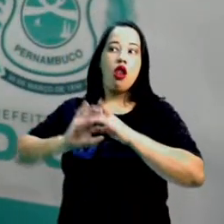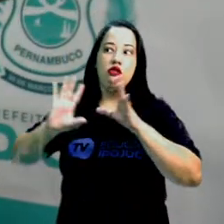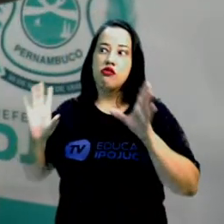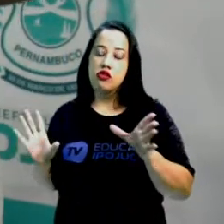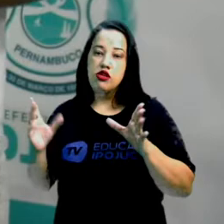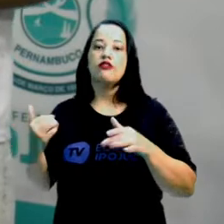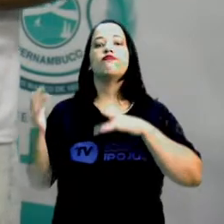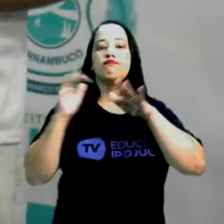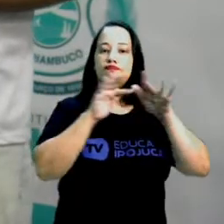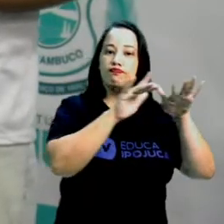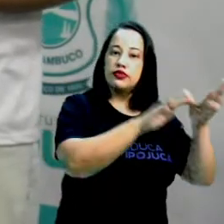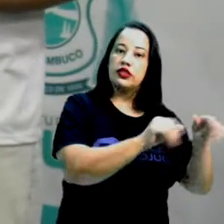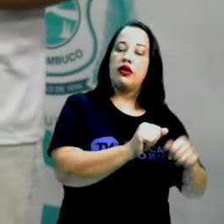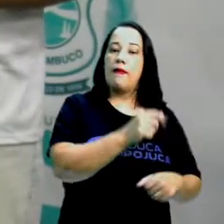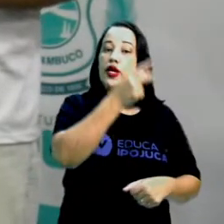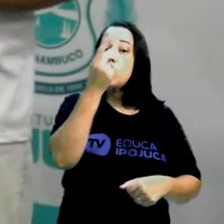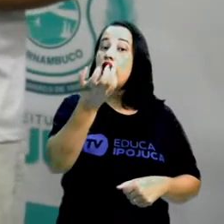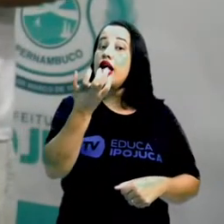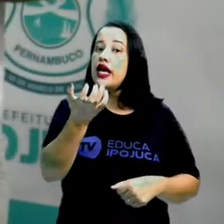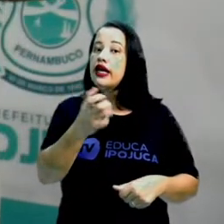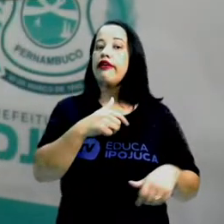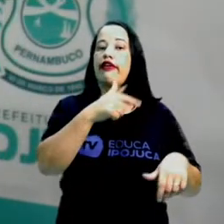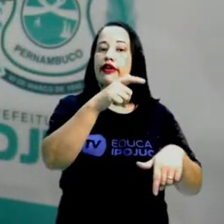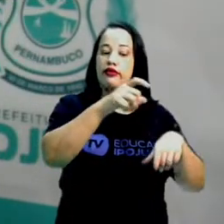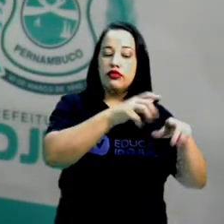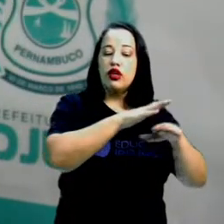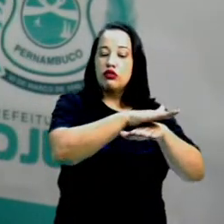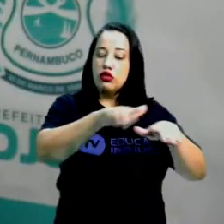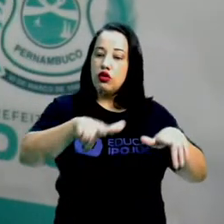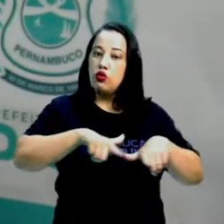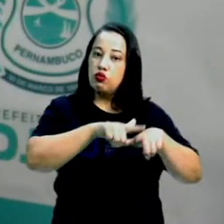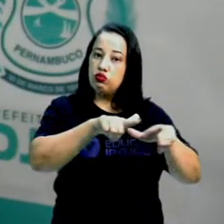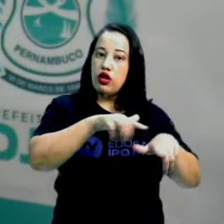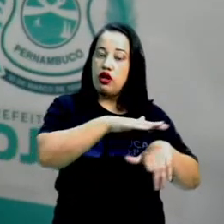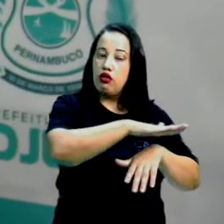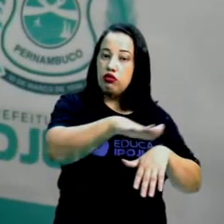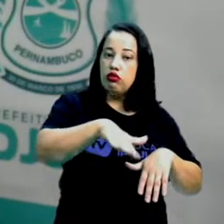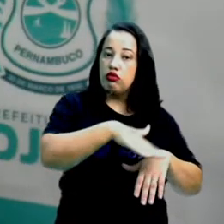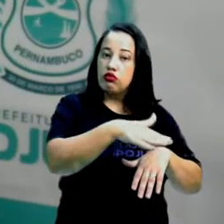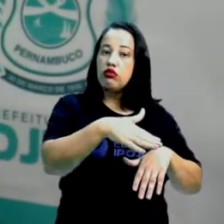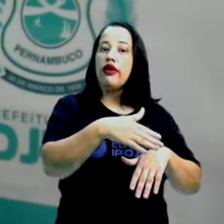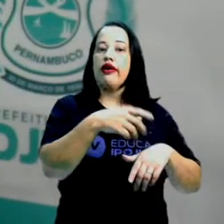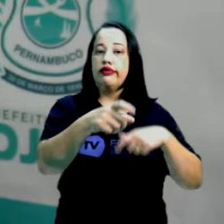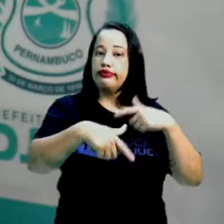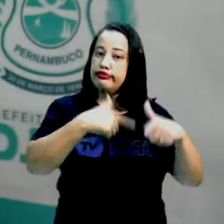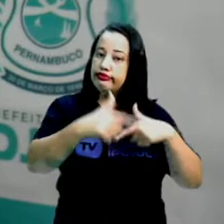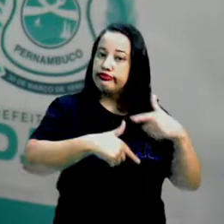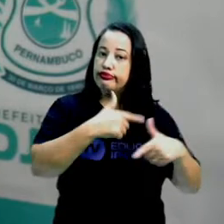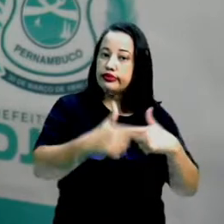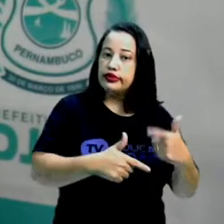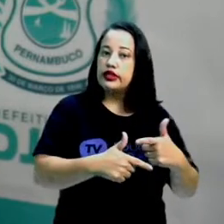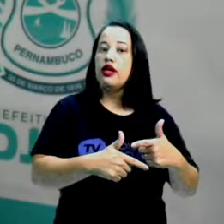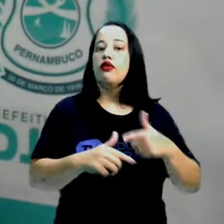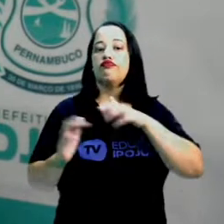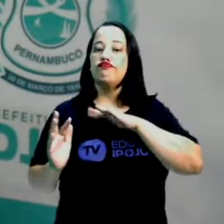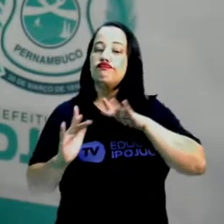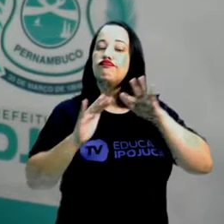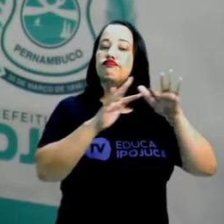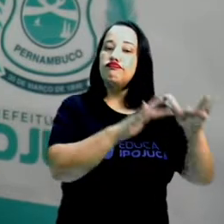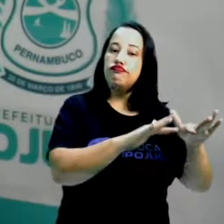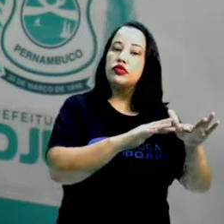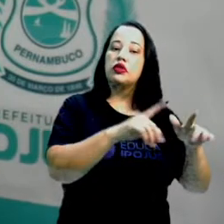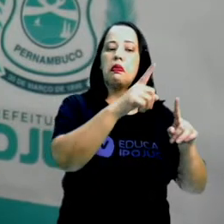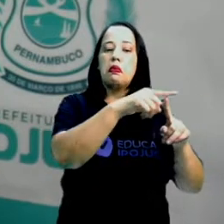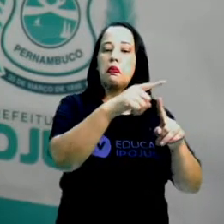que queriam terras para trabalhar, tá bom? Então tinha todo tipo de gente que vai se deslocar para